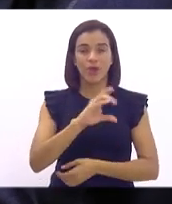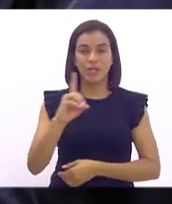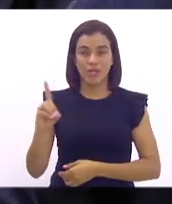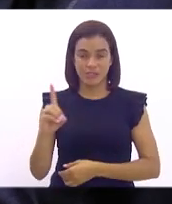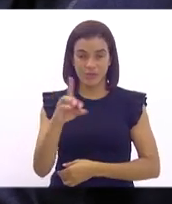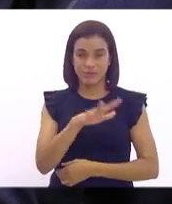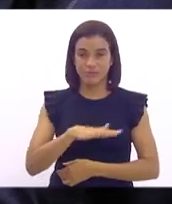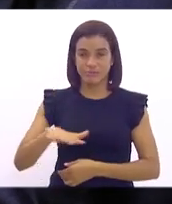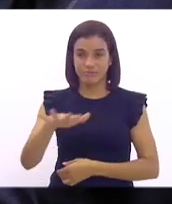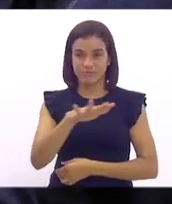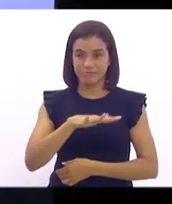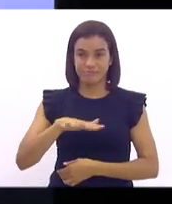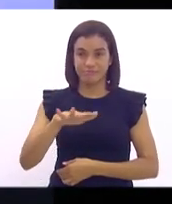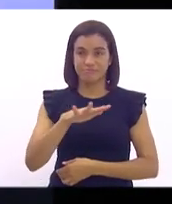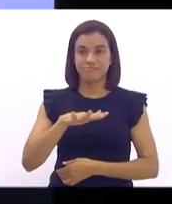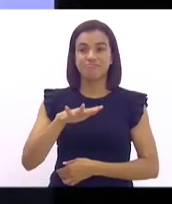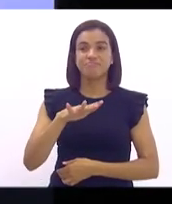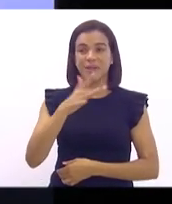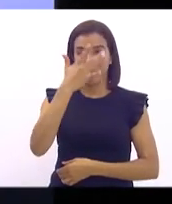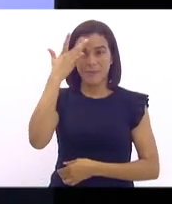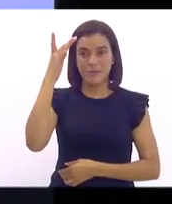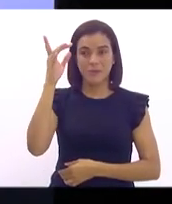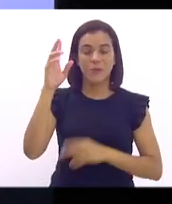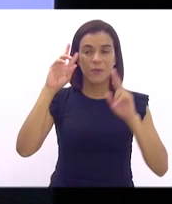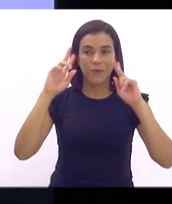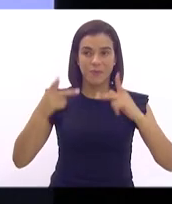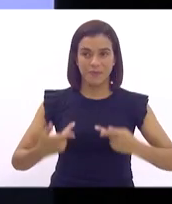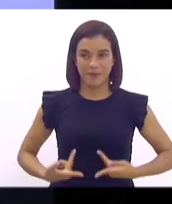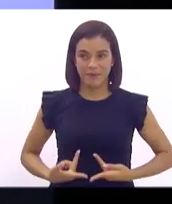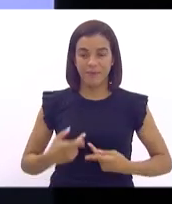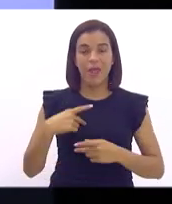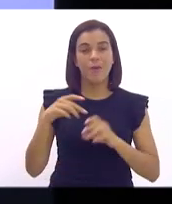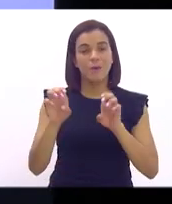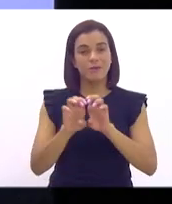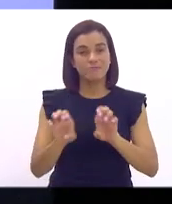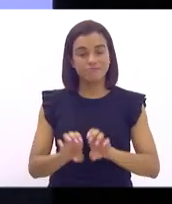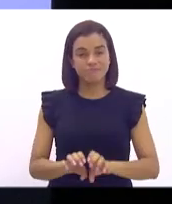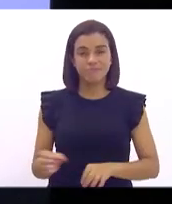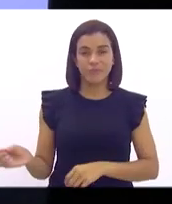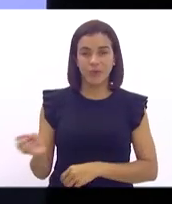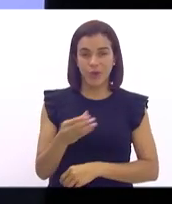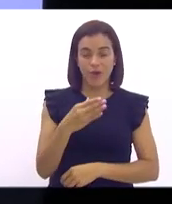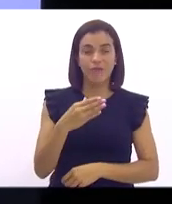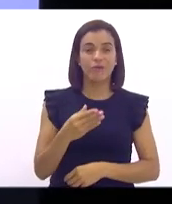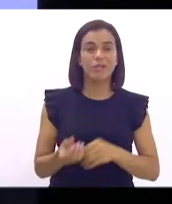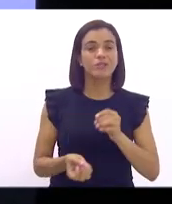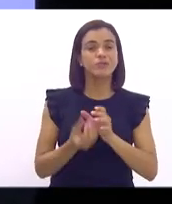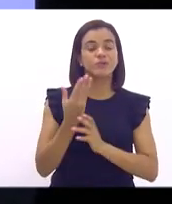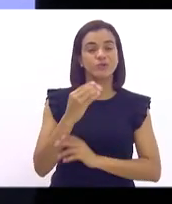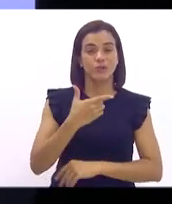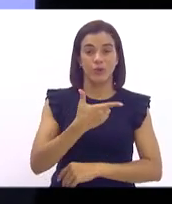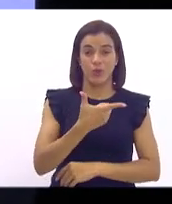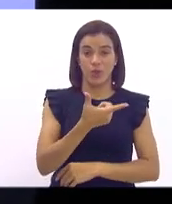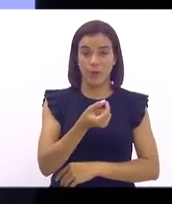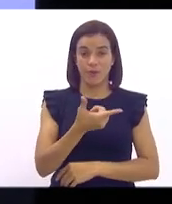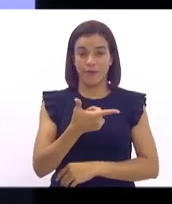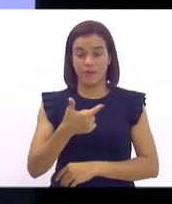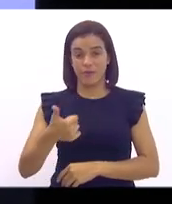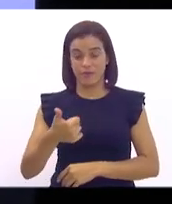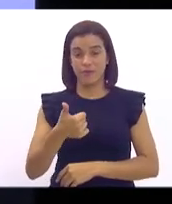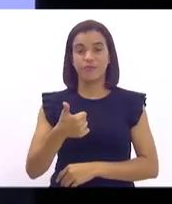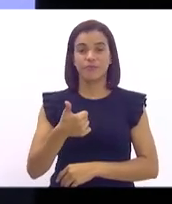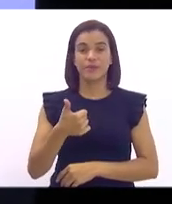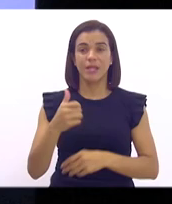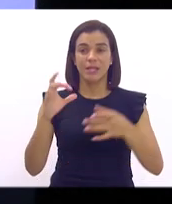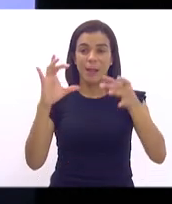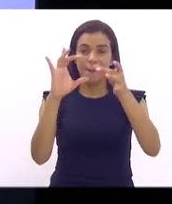Promoção da Dignidade da Pessoa Humana. Então, essa coordenação também é uma estrutura nova que surge aí no ano de 2021 e que elenca